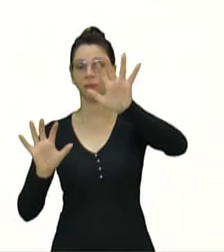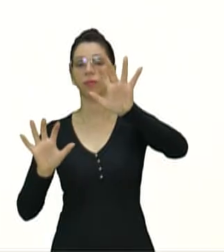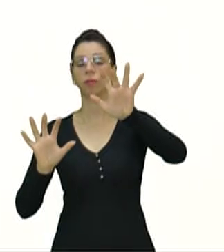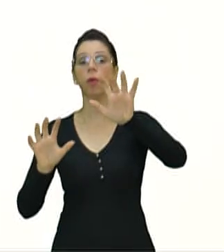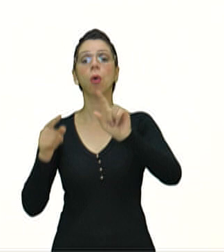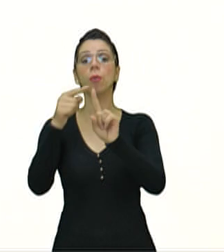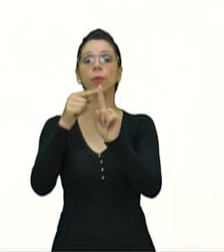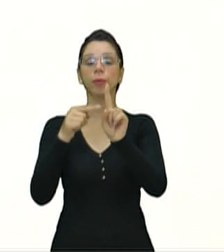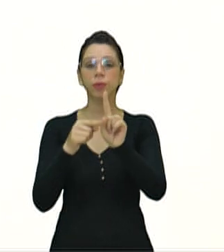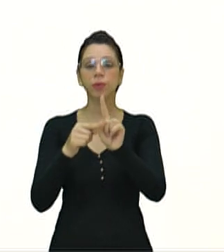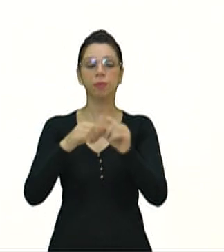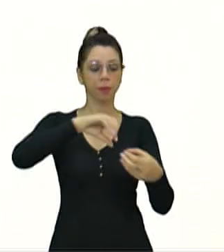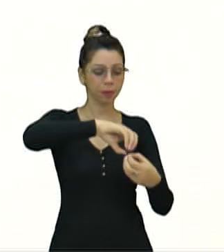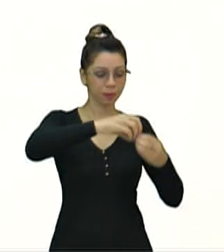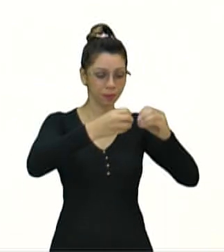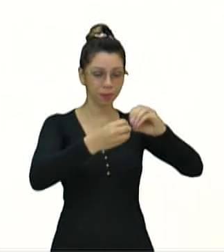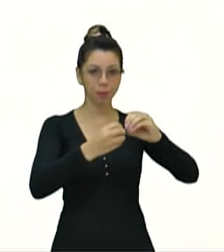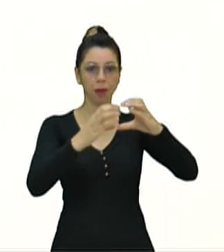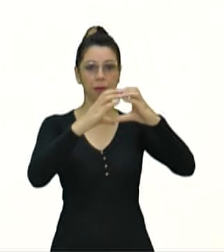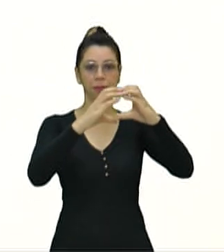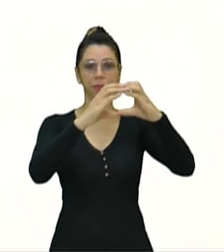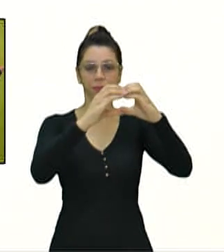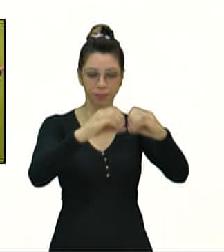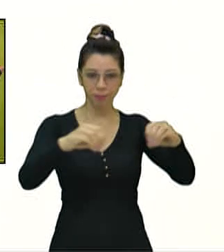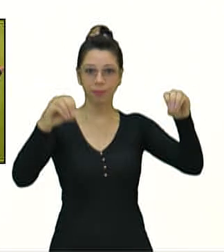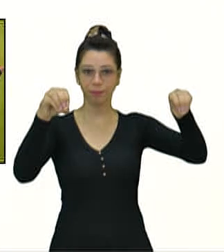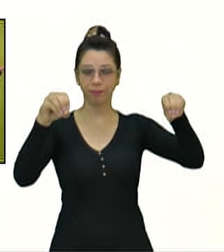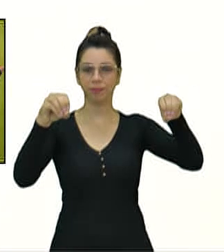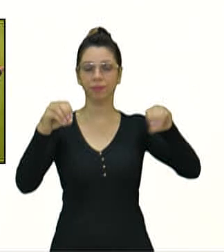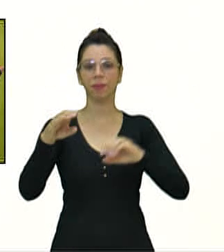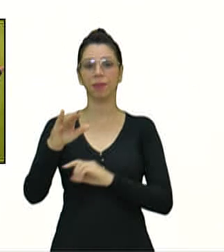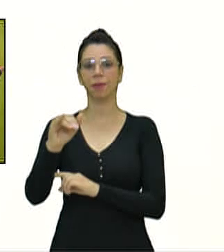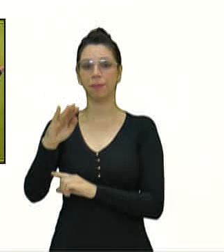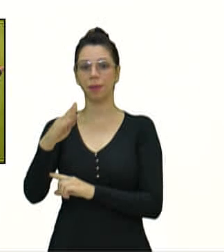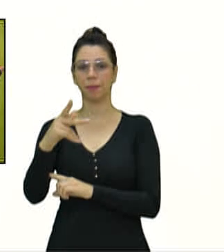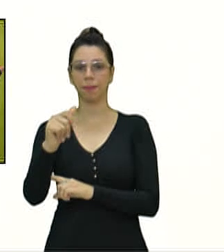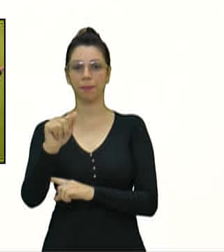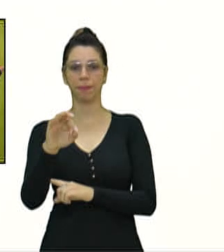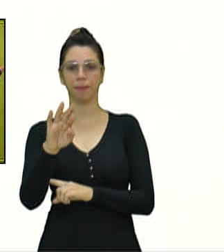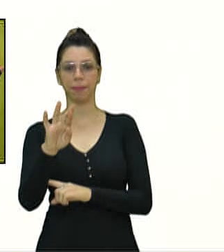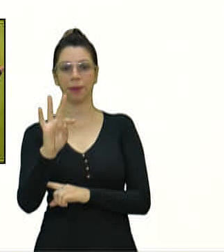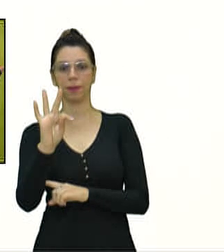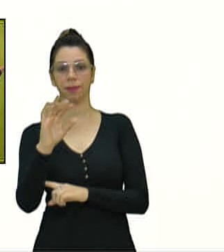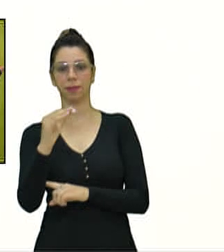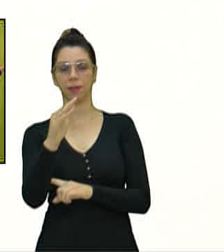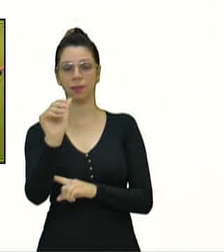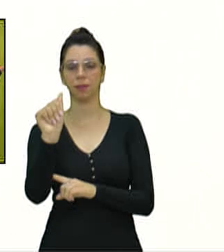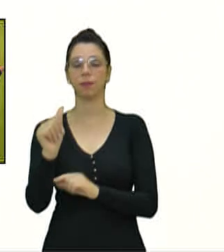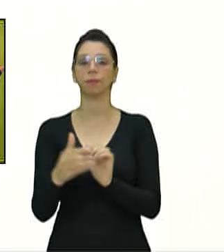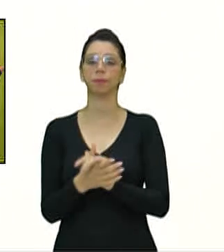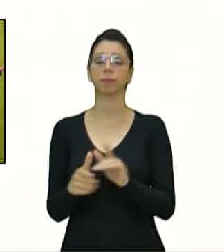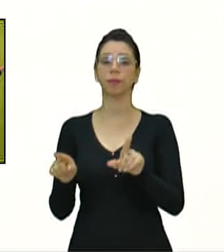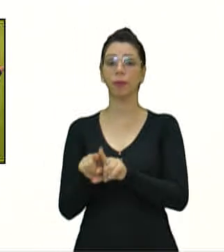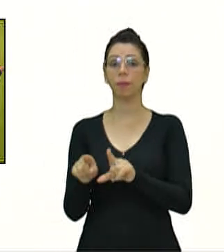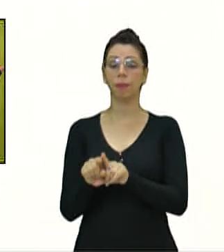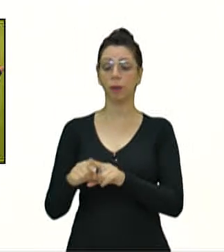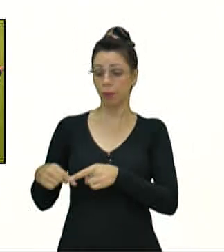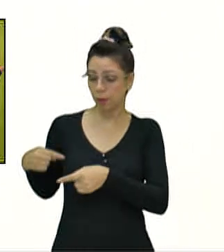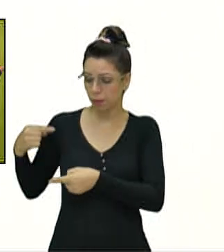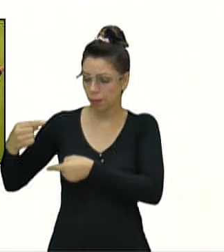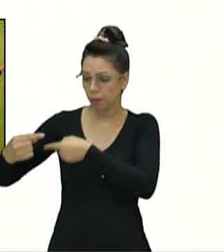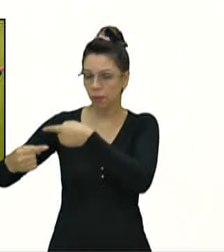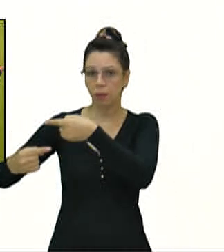reprodução? Assexuada por cisparidade ou bipartição. Existe também a questão do desenvolvimento após